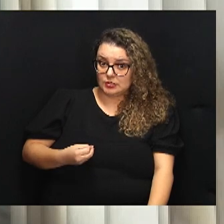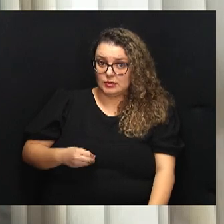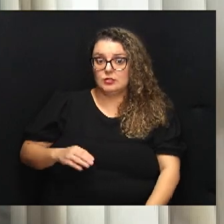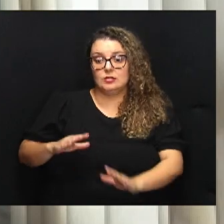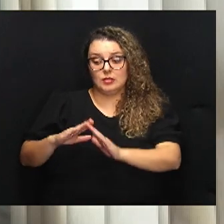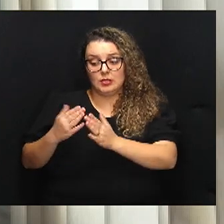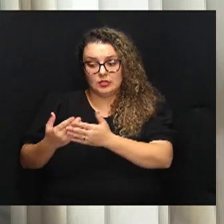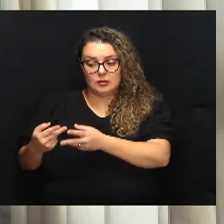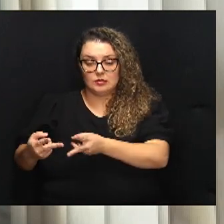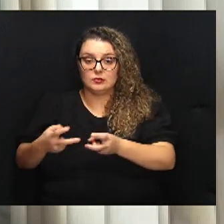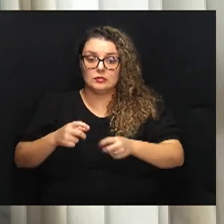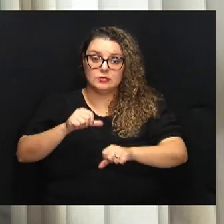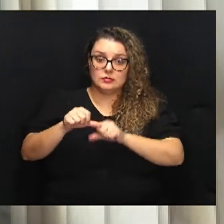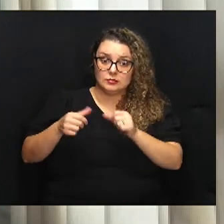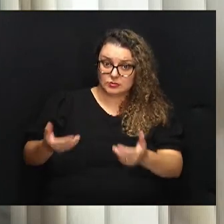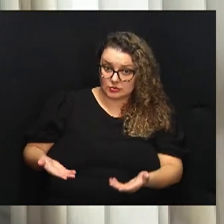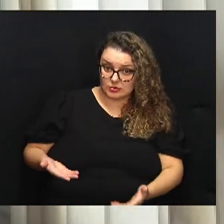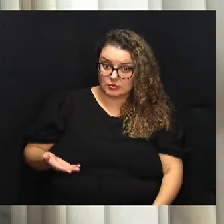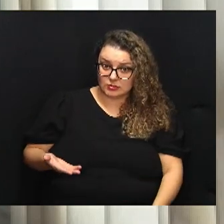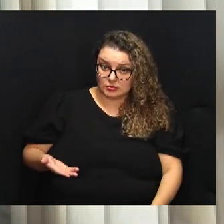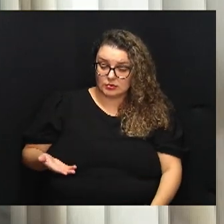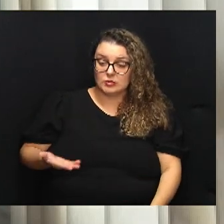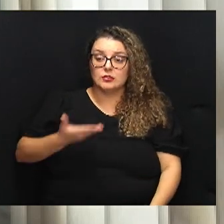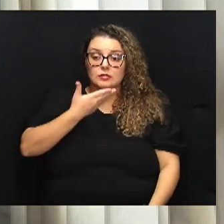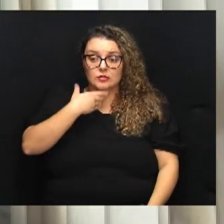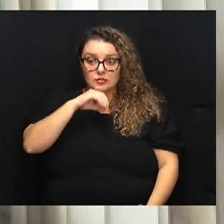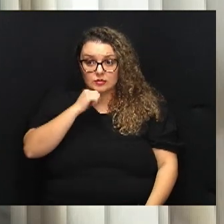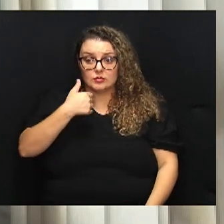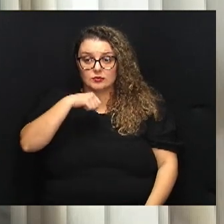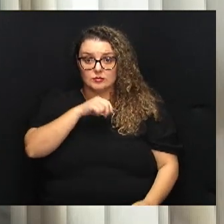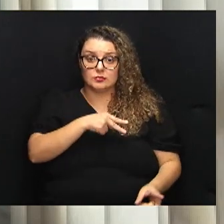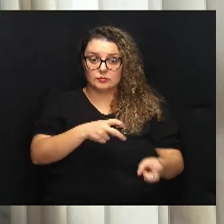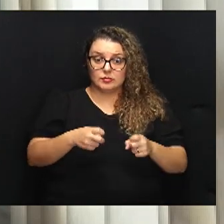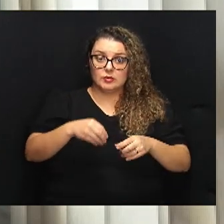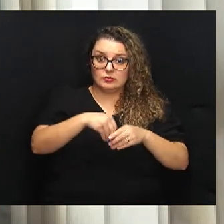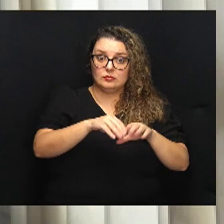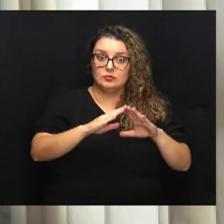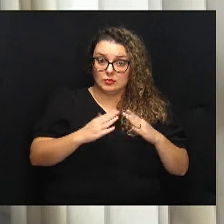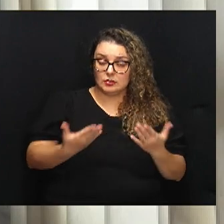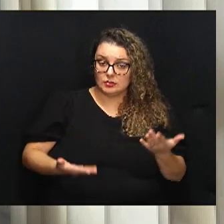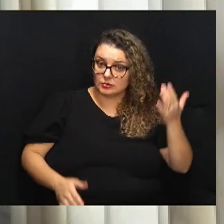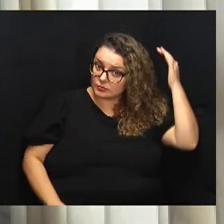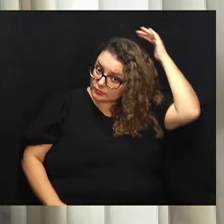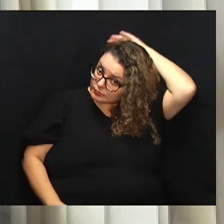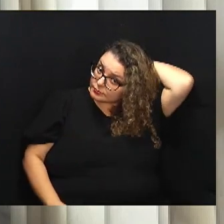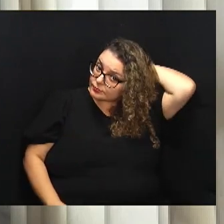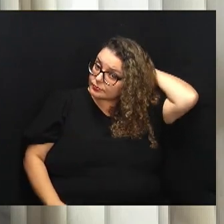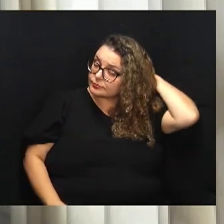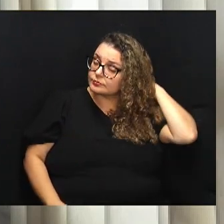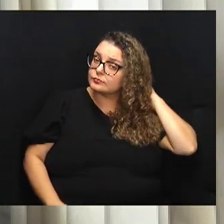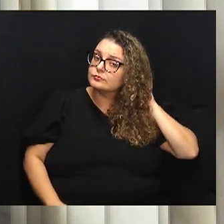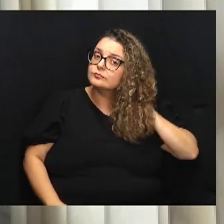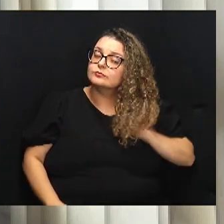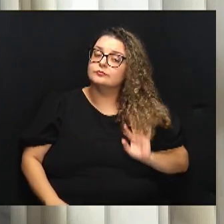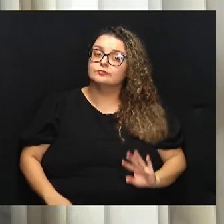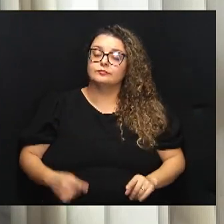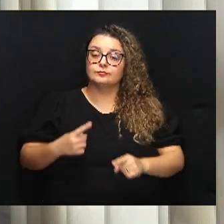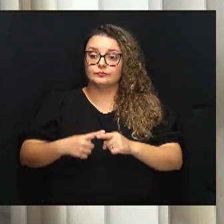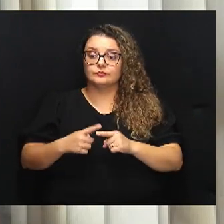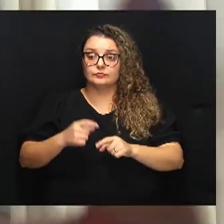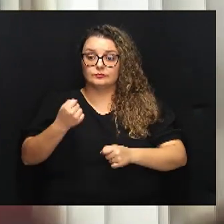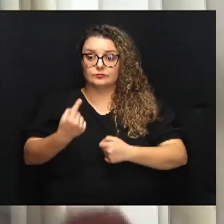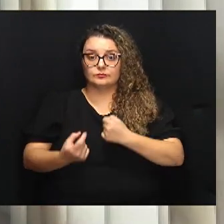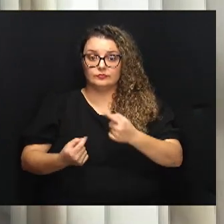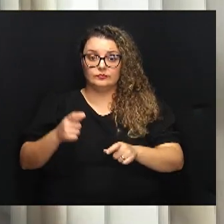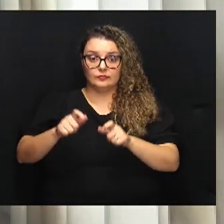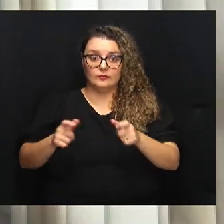percebendo se há uma mudança e os pais percebendo se há uma mudança. Porque realmente tem algumas pessoas...